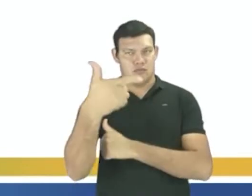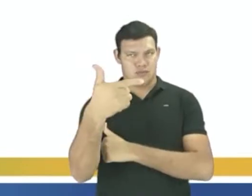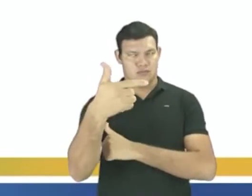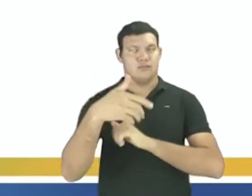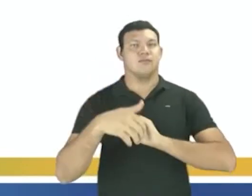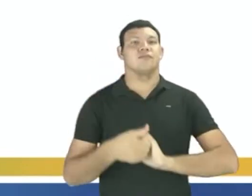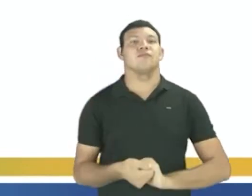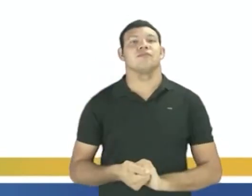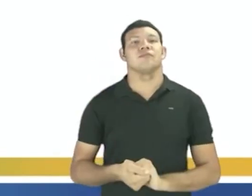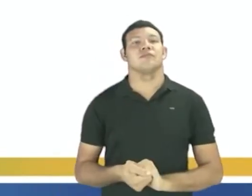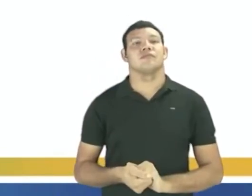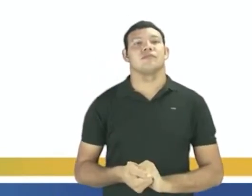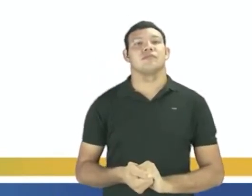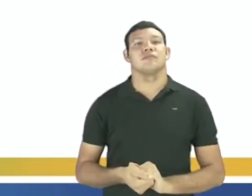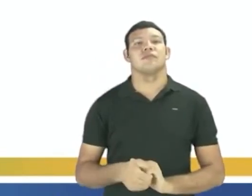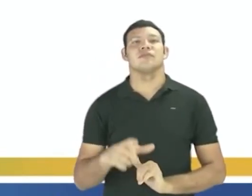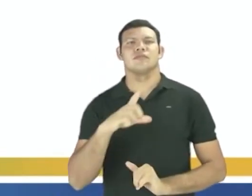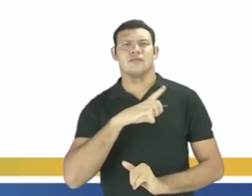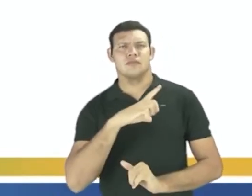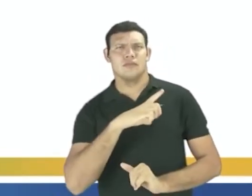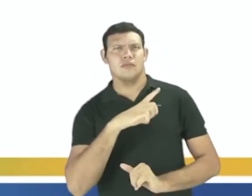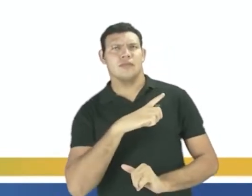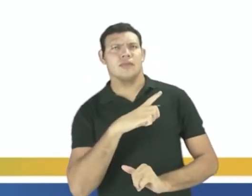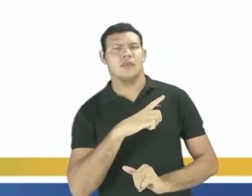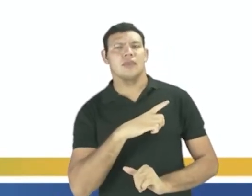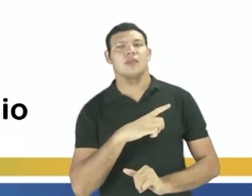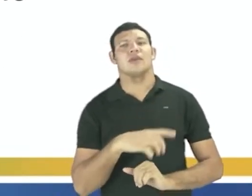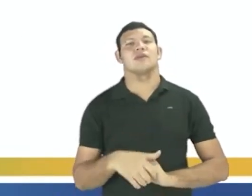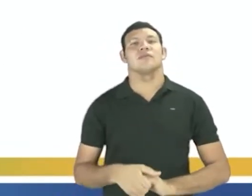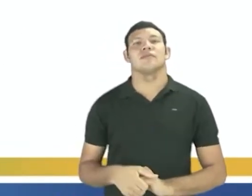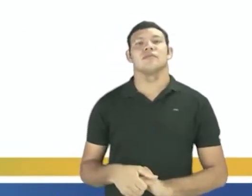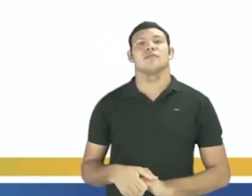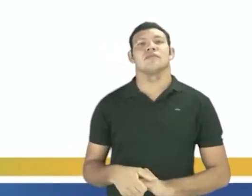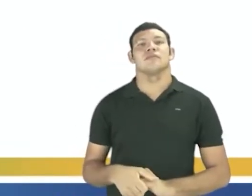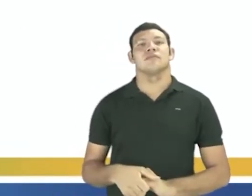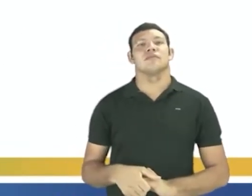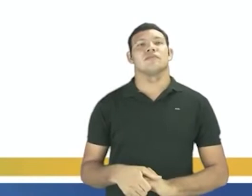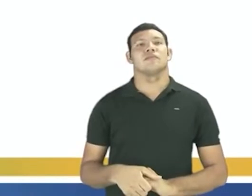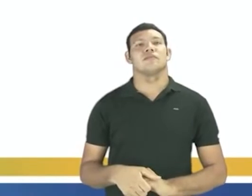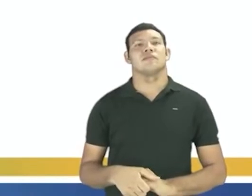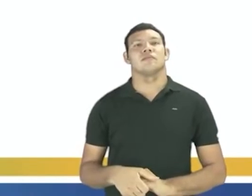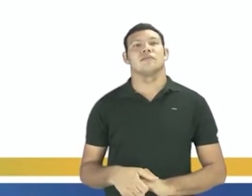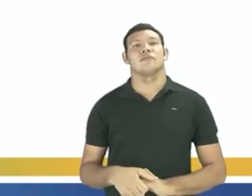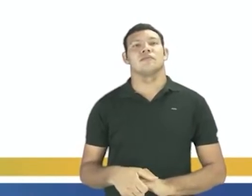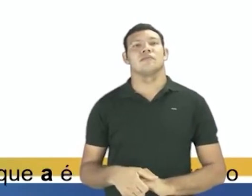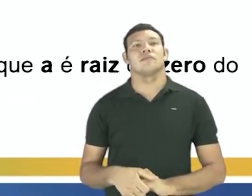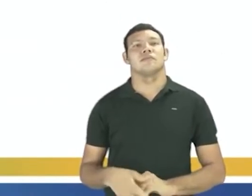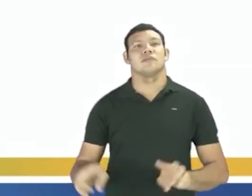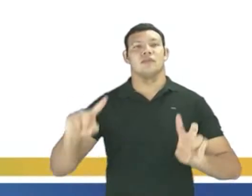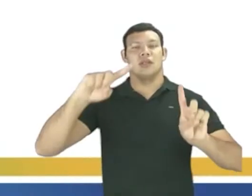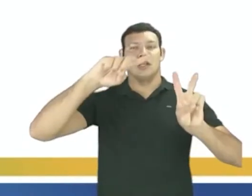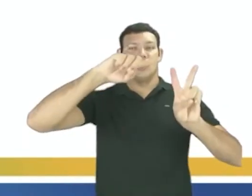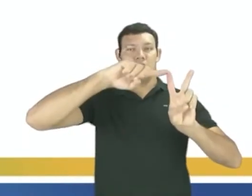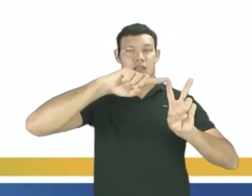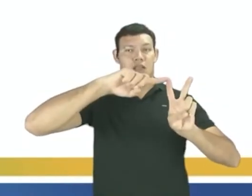bem? Nós temos também a raiz de ou zero de um